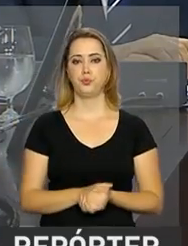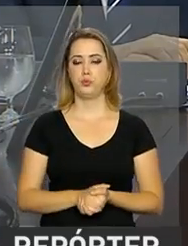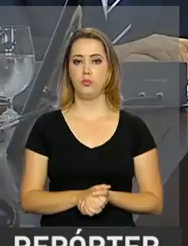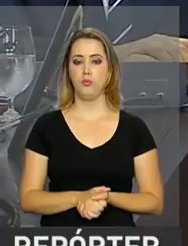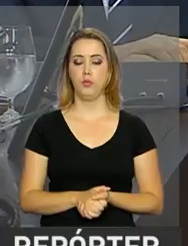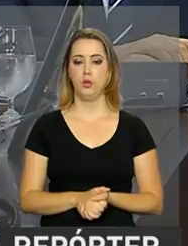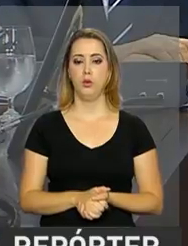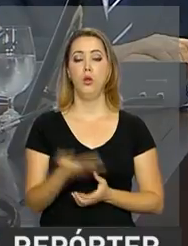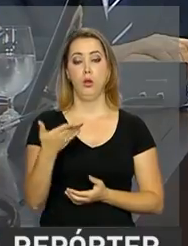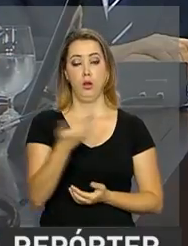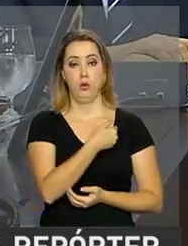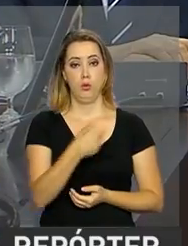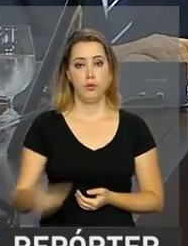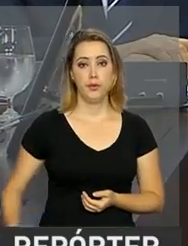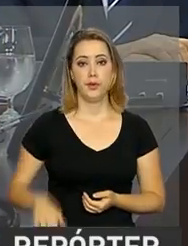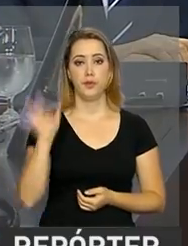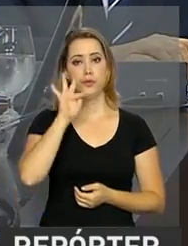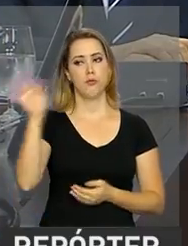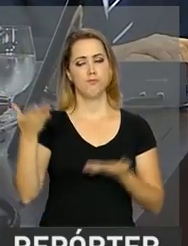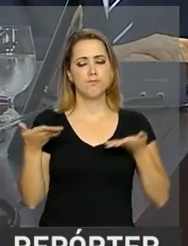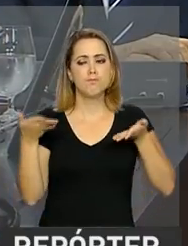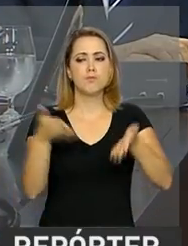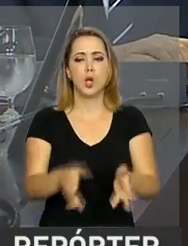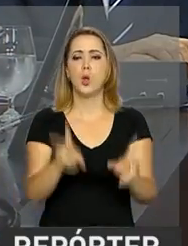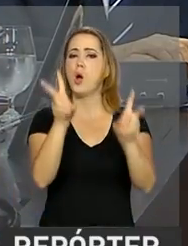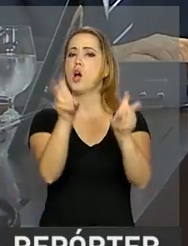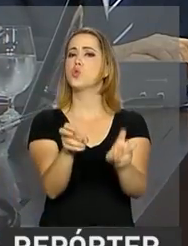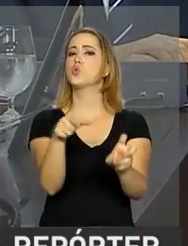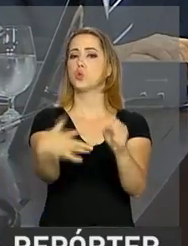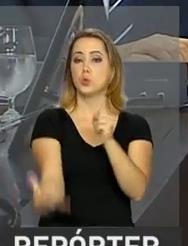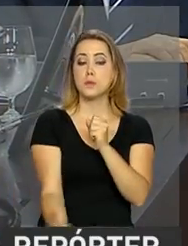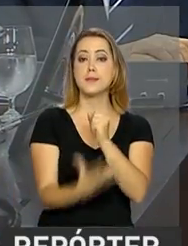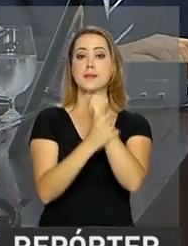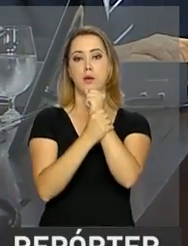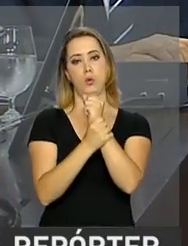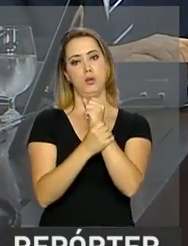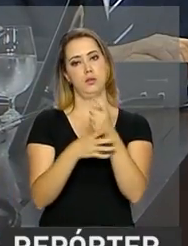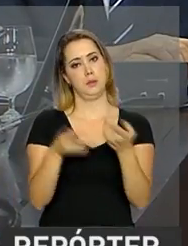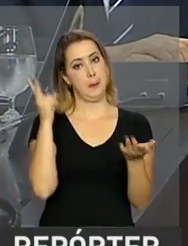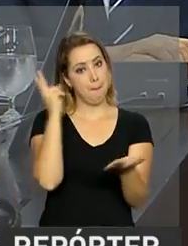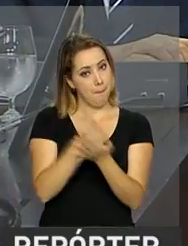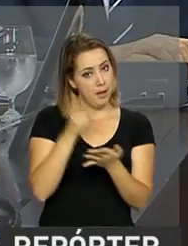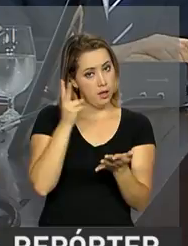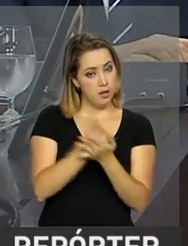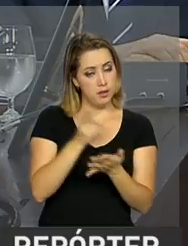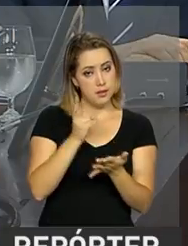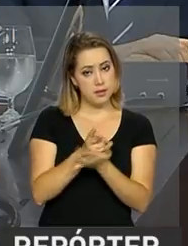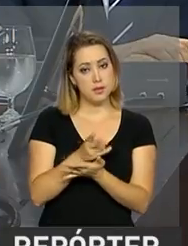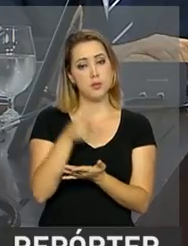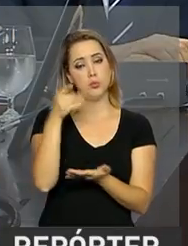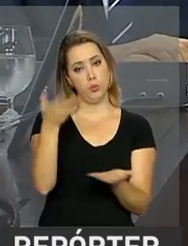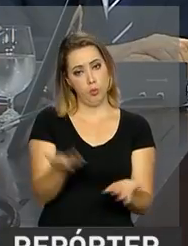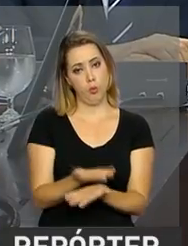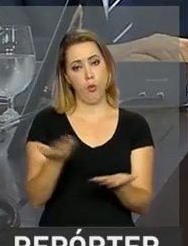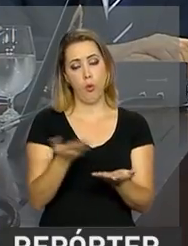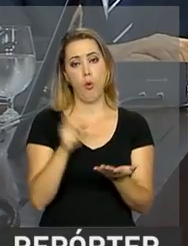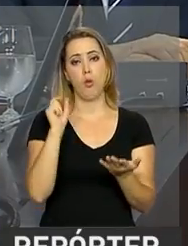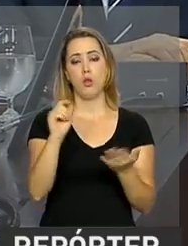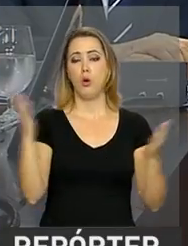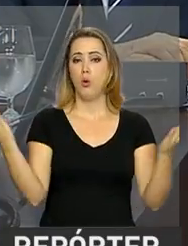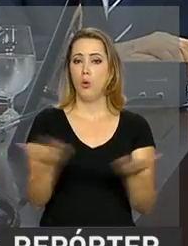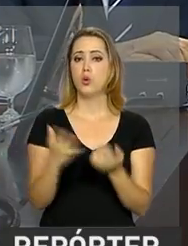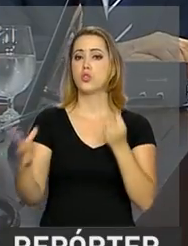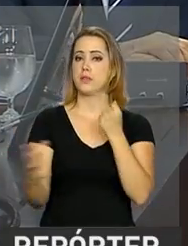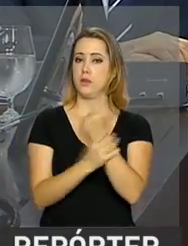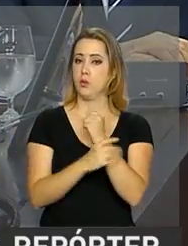ingressar fortemente nessa matéria porque volto a dizer embora repetitivamente que hoje a questão